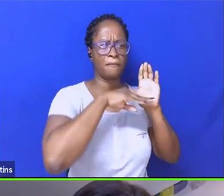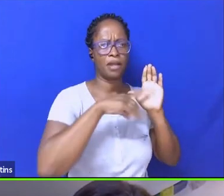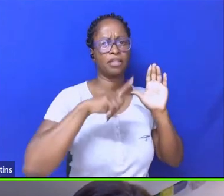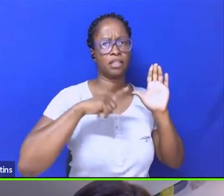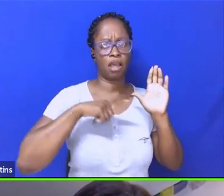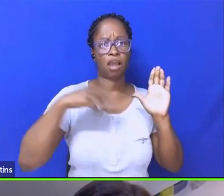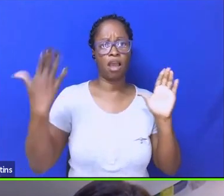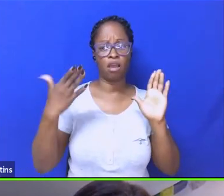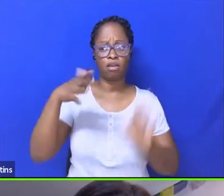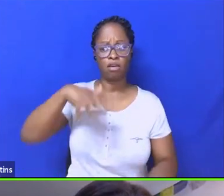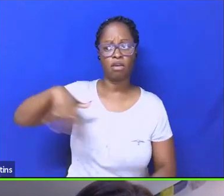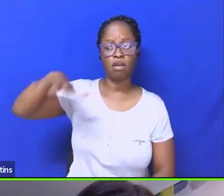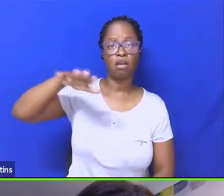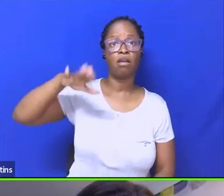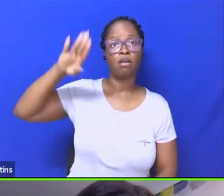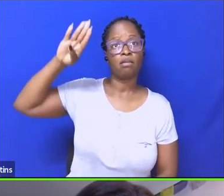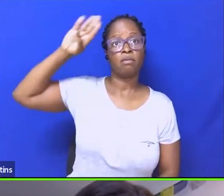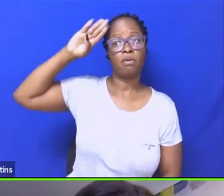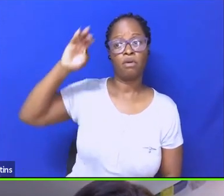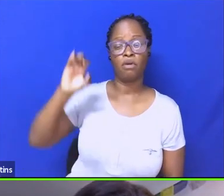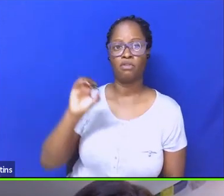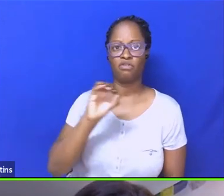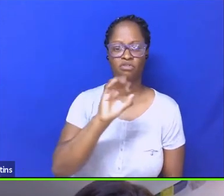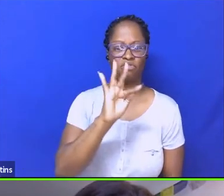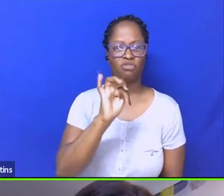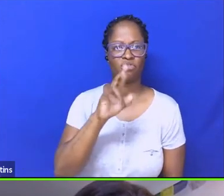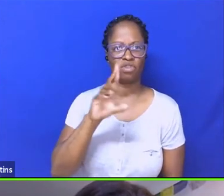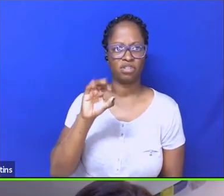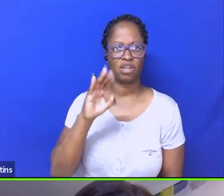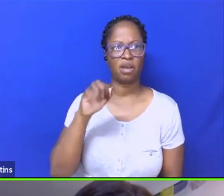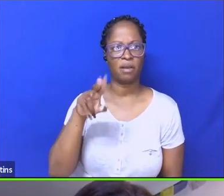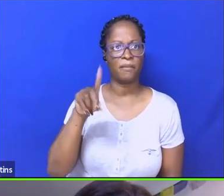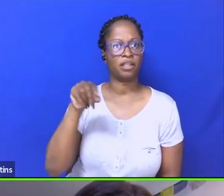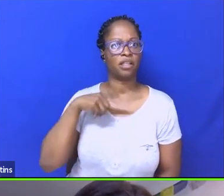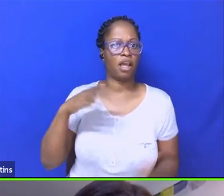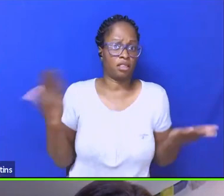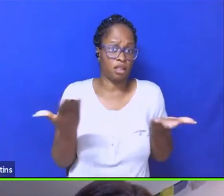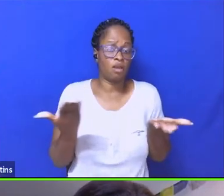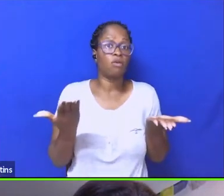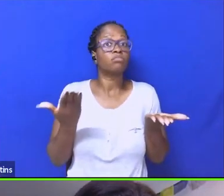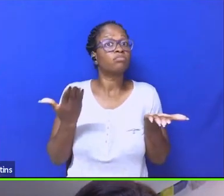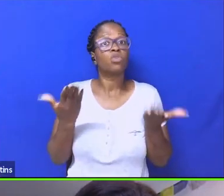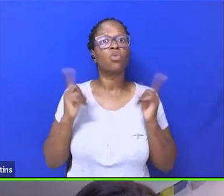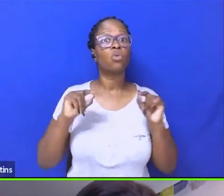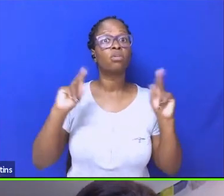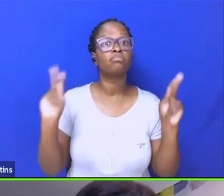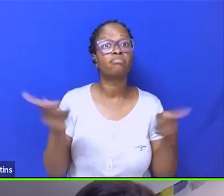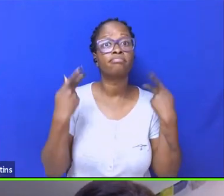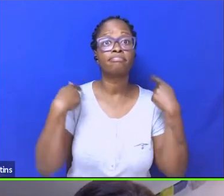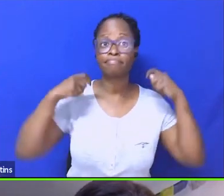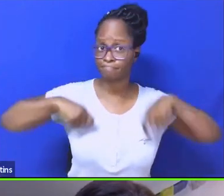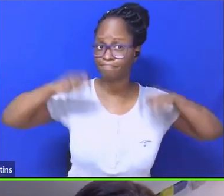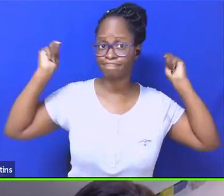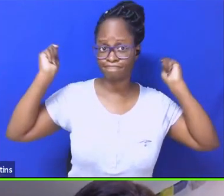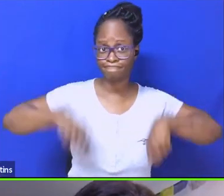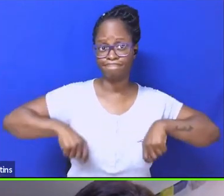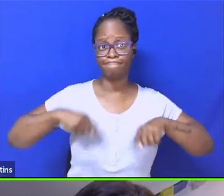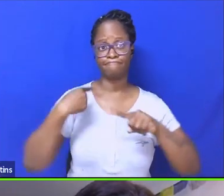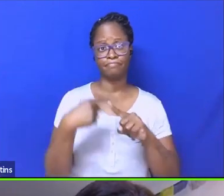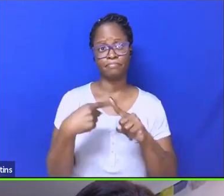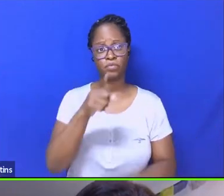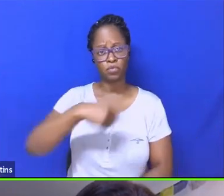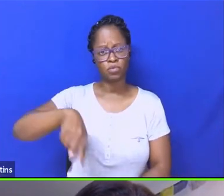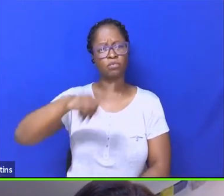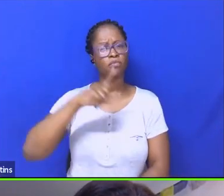seguridade em carabinero porque isso fez possível que frente ao estallido social a revolta popular